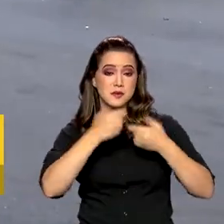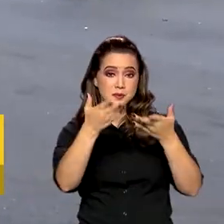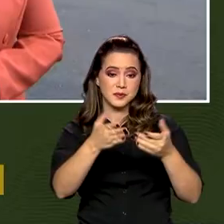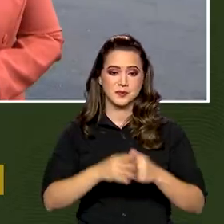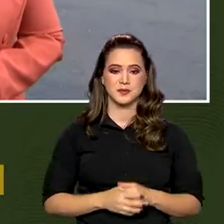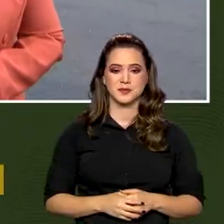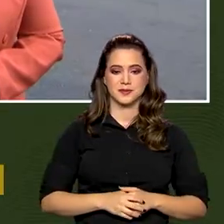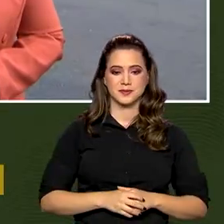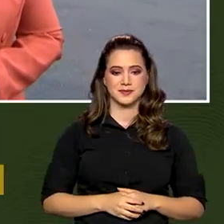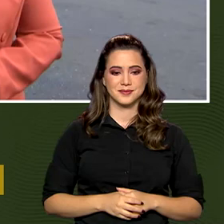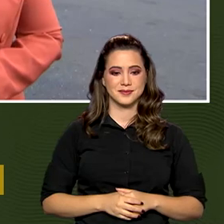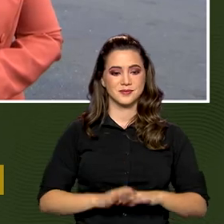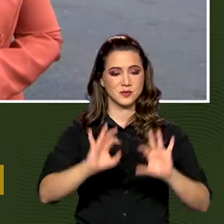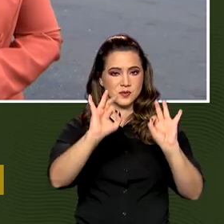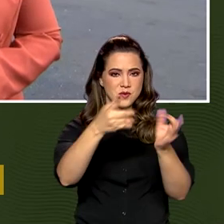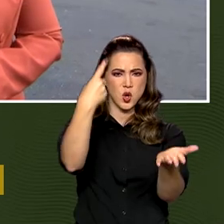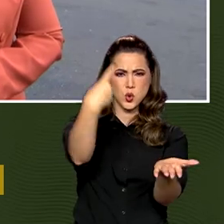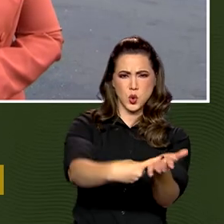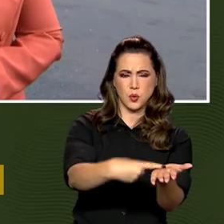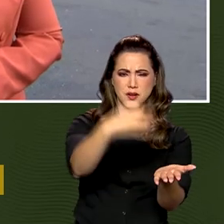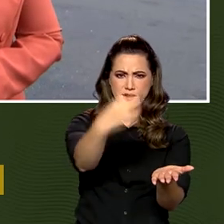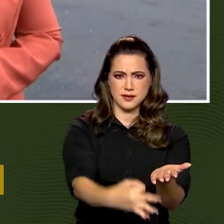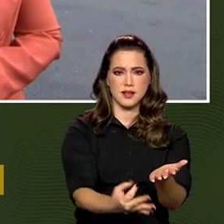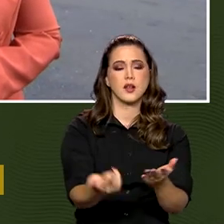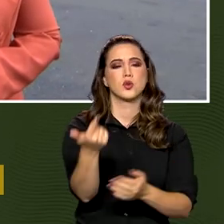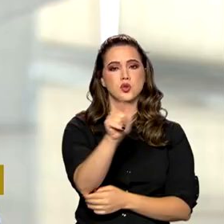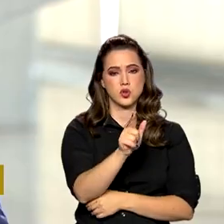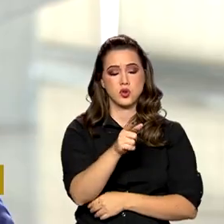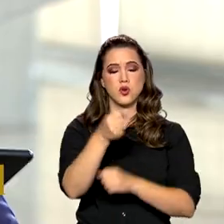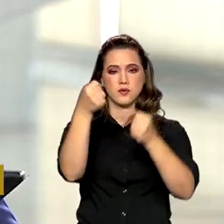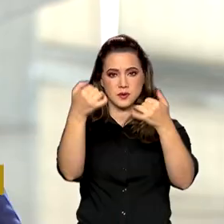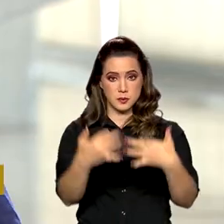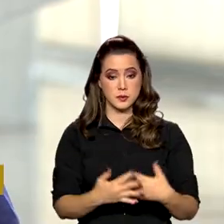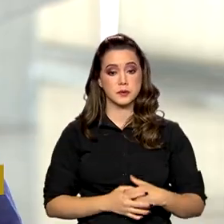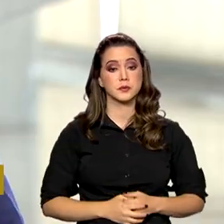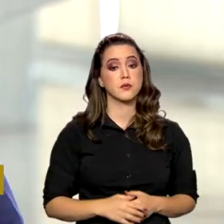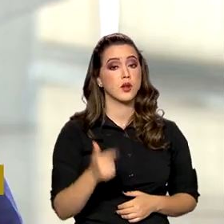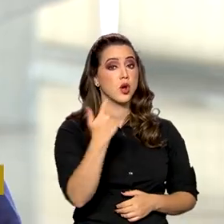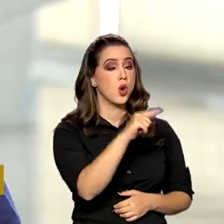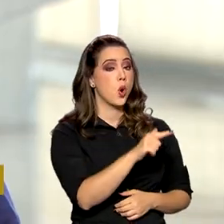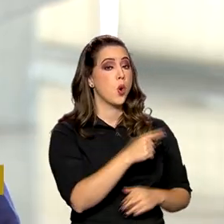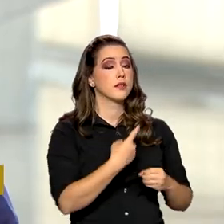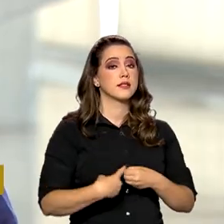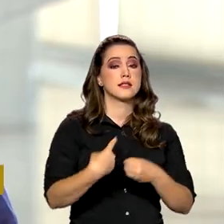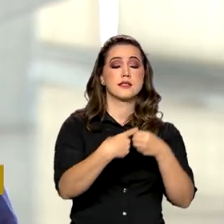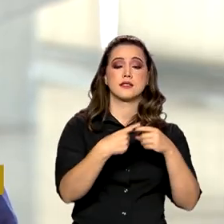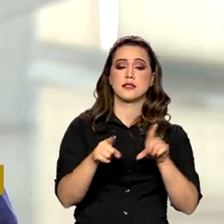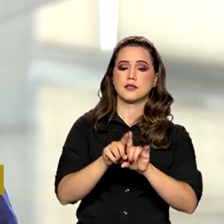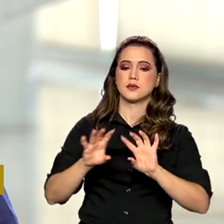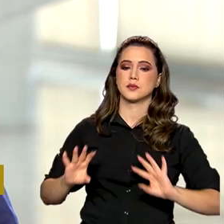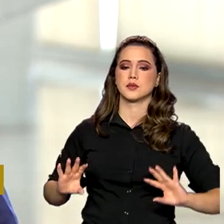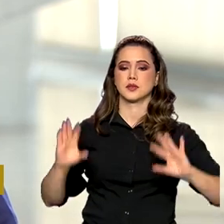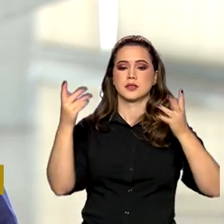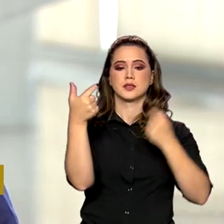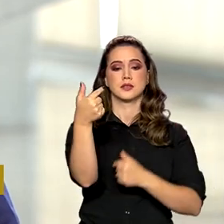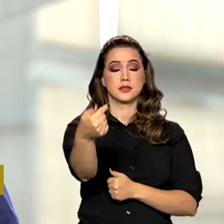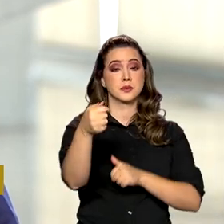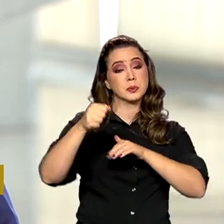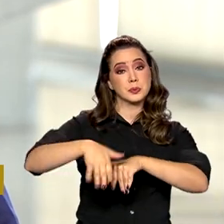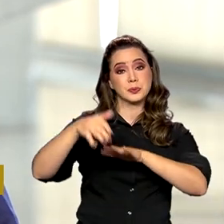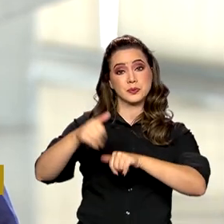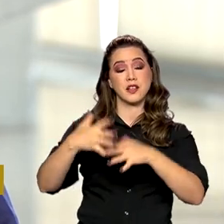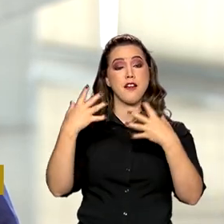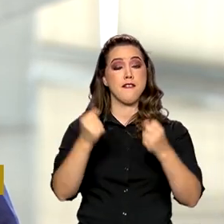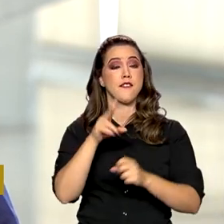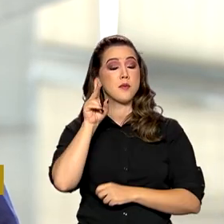vocês. Combinado, Marcinha, a gente volta a se falar então. Bom, outras cidades também comemoram o 7 de setembro. E a gente vai